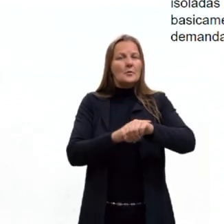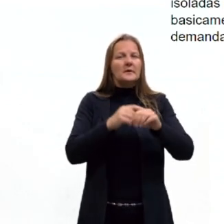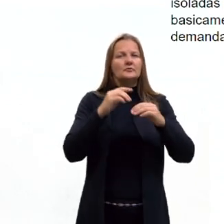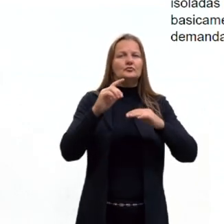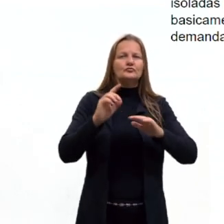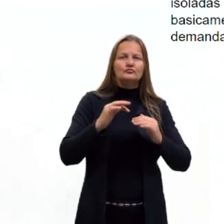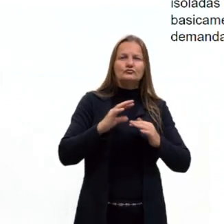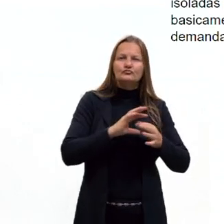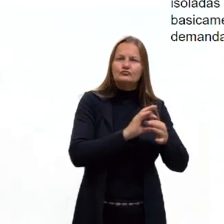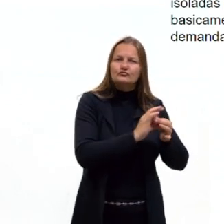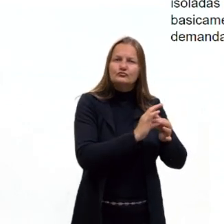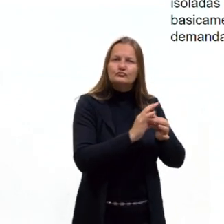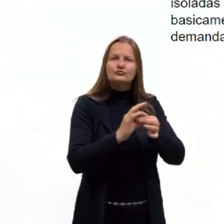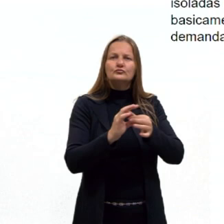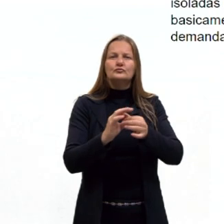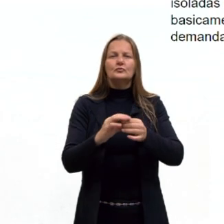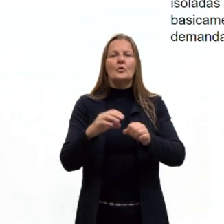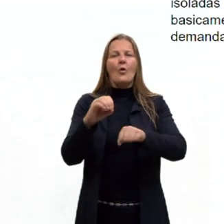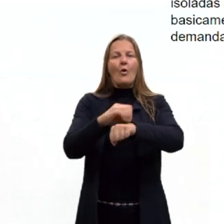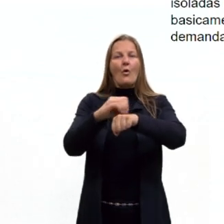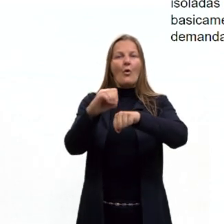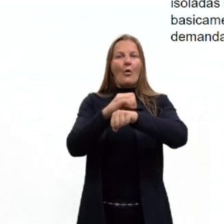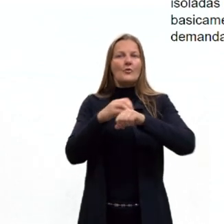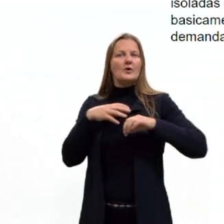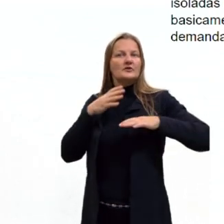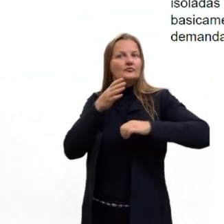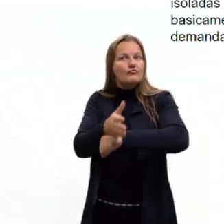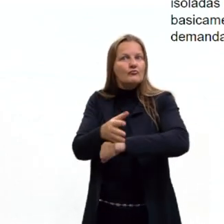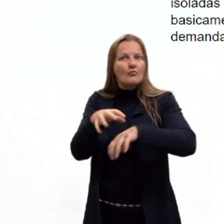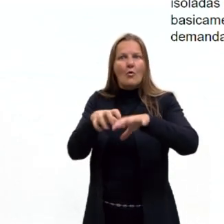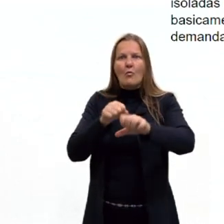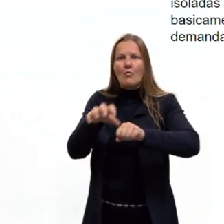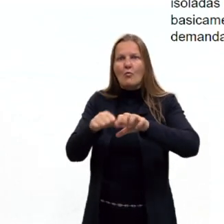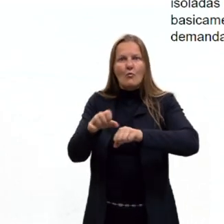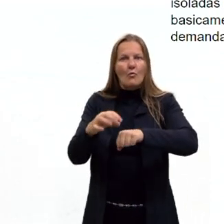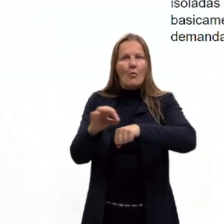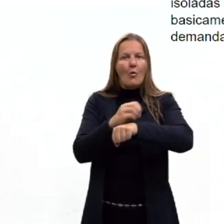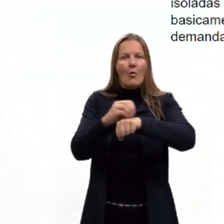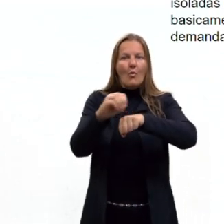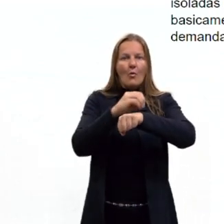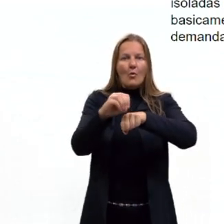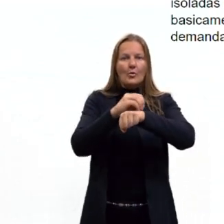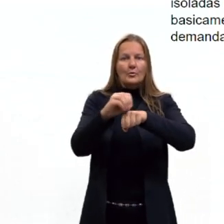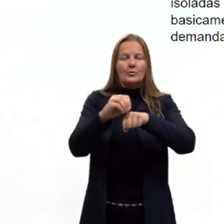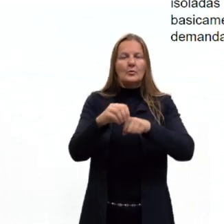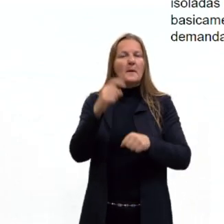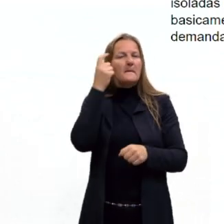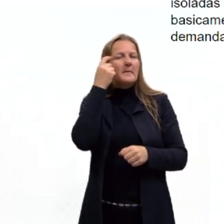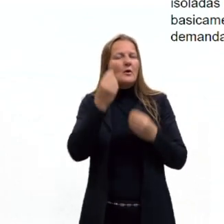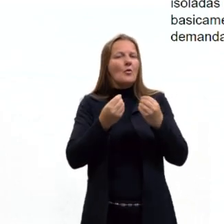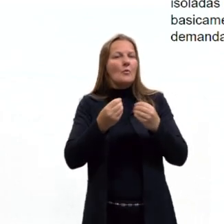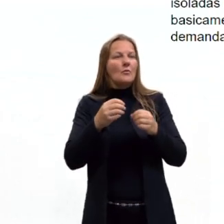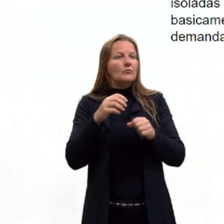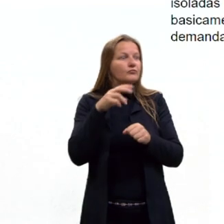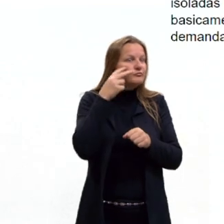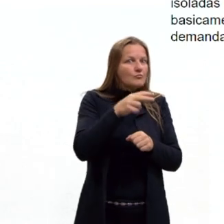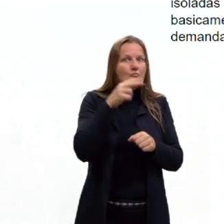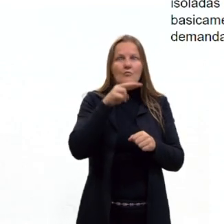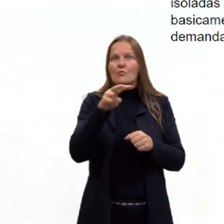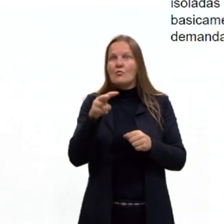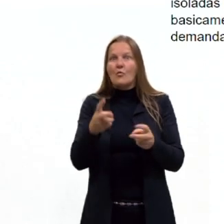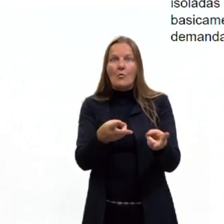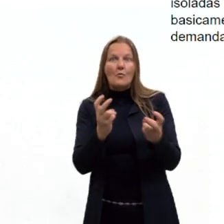tempo né que está acontecendo por exemplo ouro vamos para lá vamos retirar o ouro acabou o outro tá porque a gente vai fazer vamos pensar em outra coisa daí